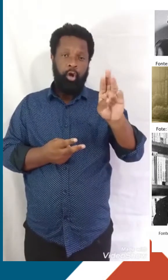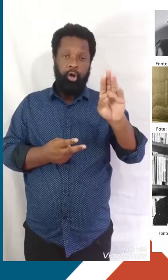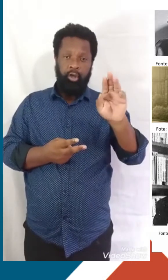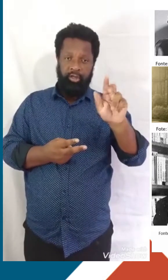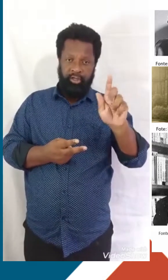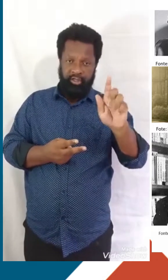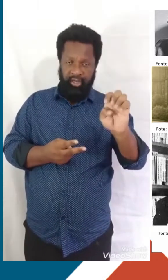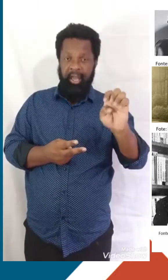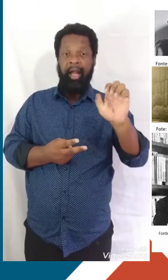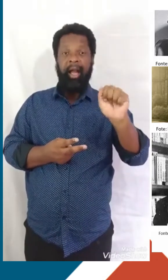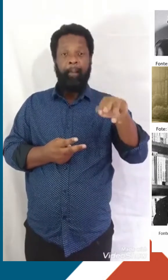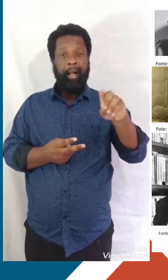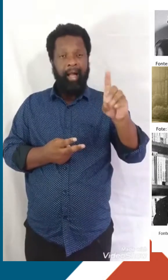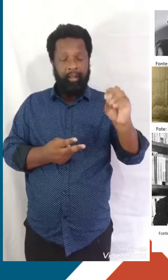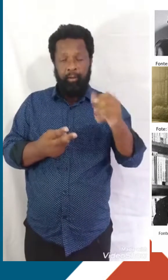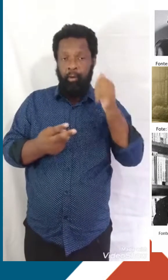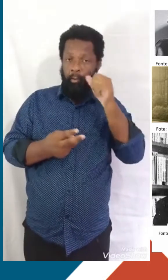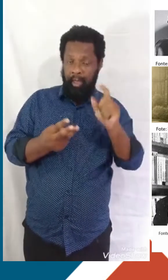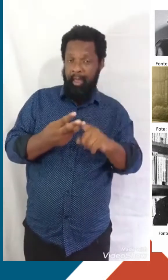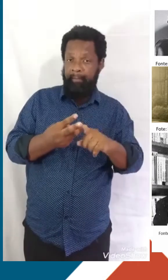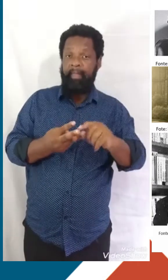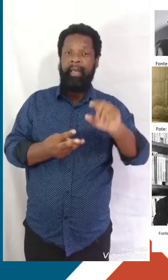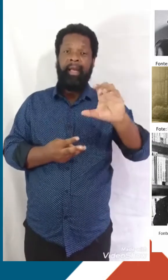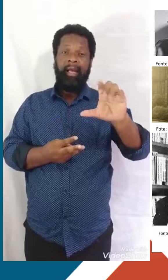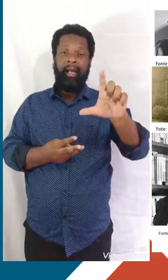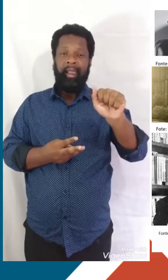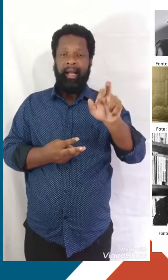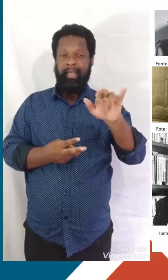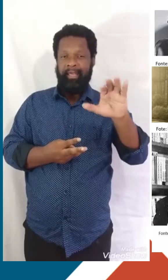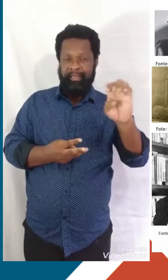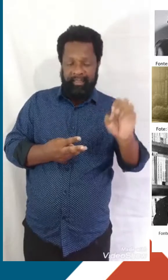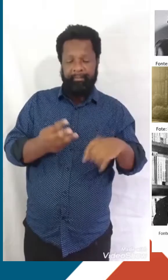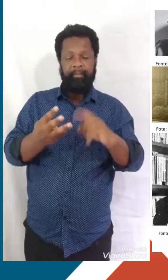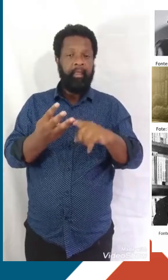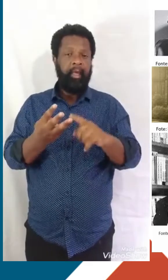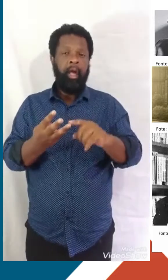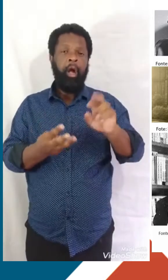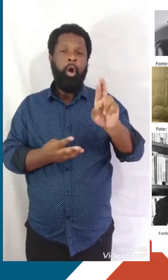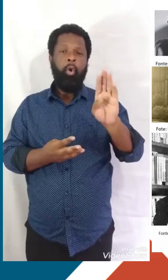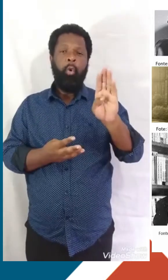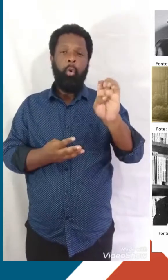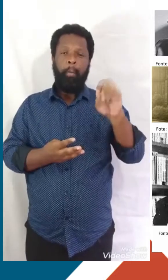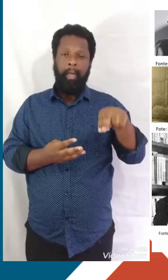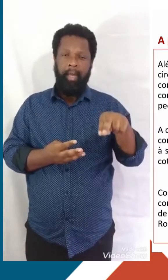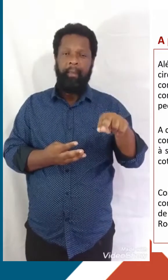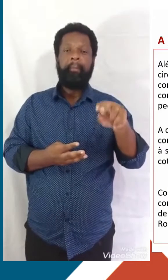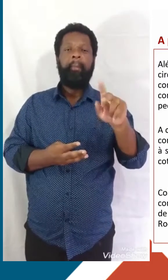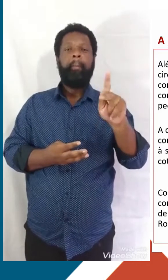Rosa. Também vão publicar nesse período os autores Fernando Sabino, Rubem Braga e no teatro Nelson